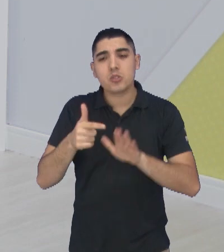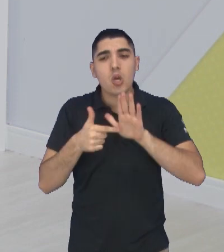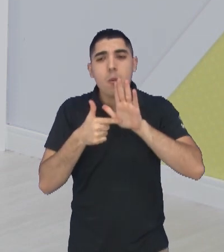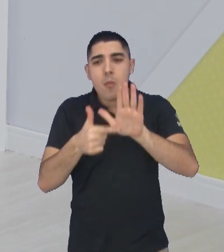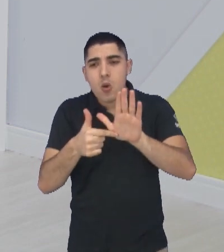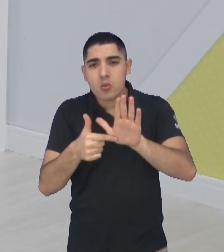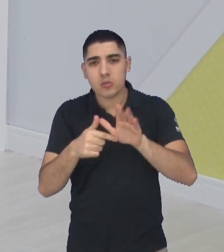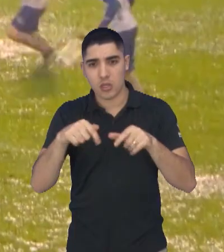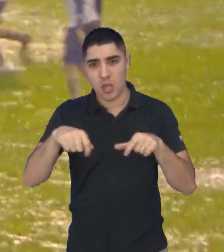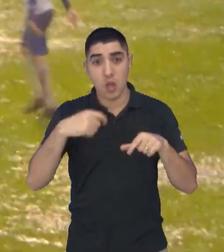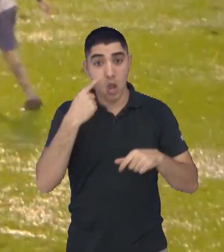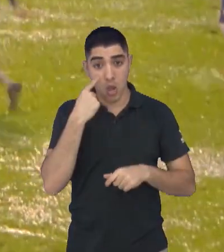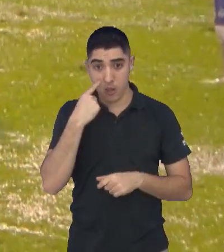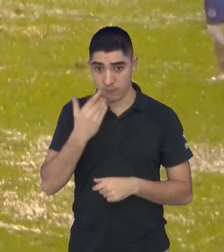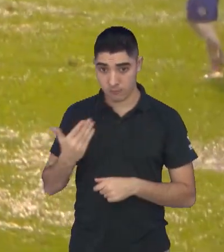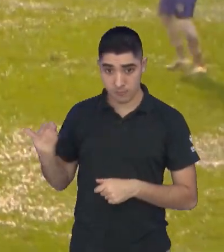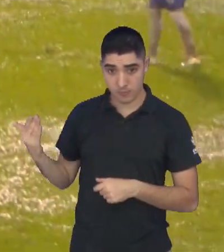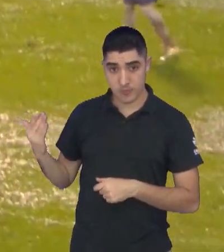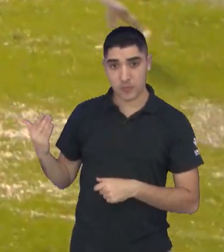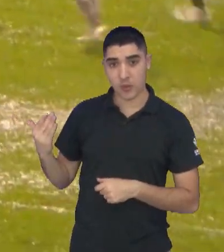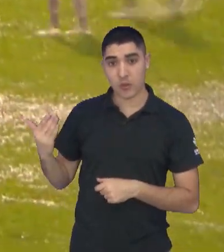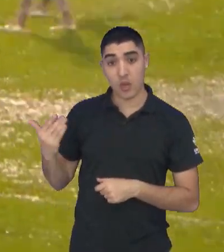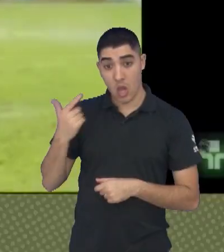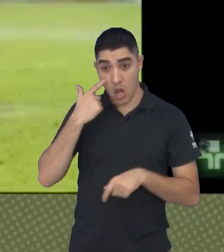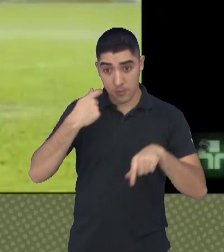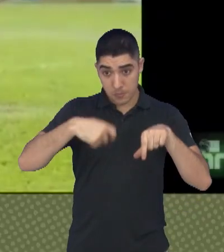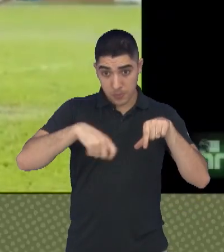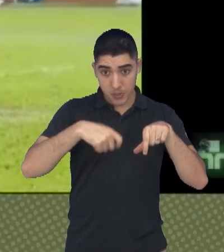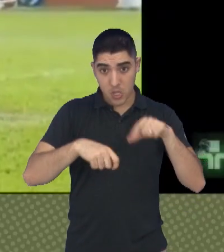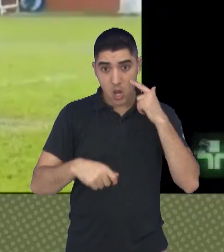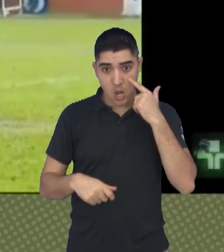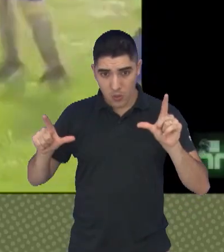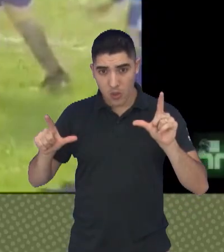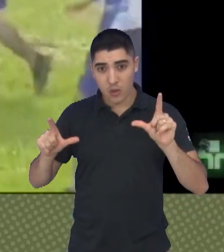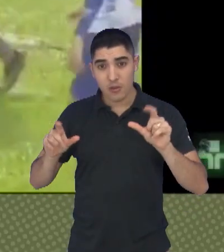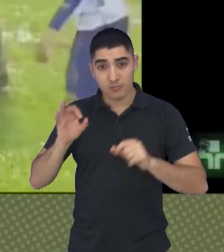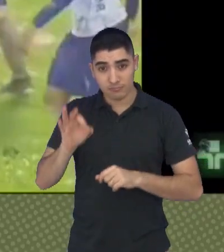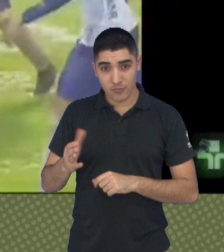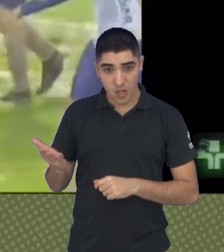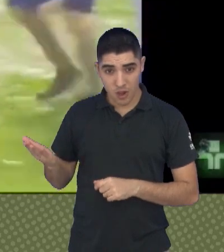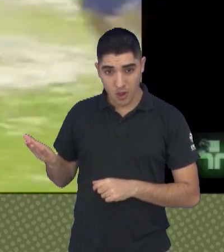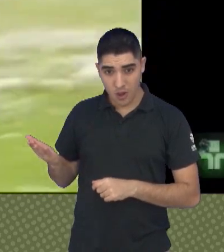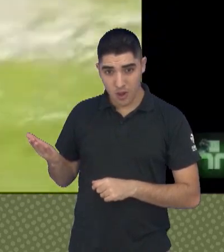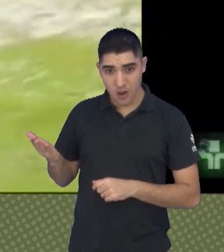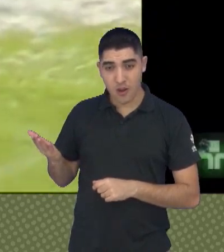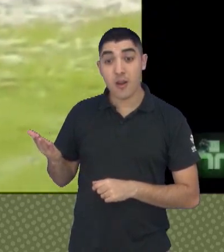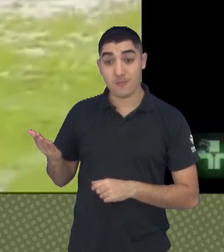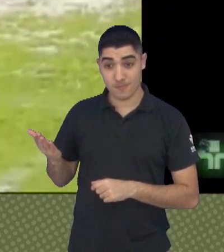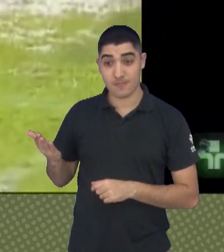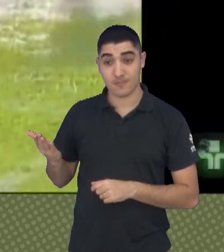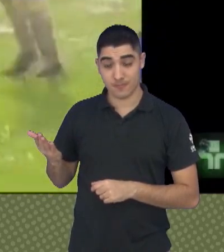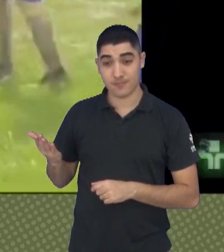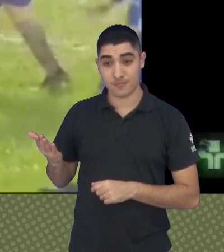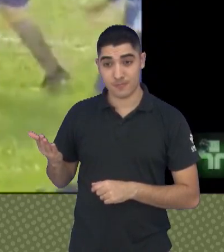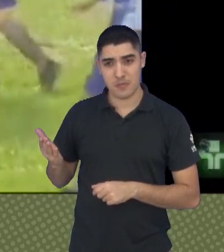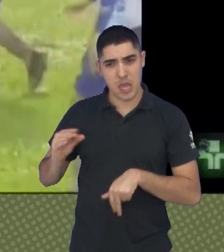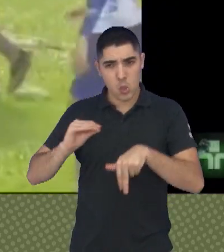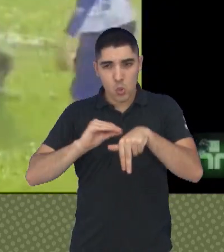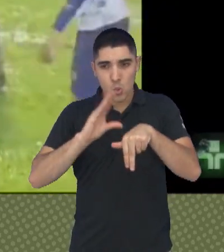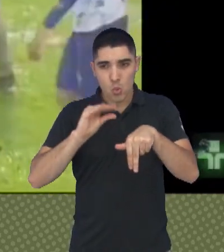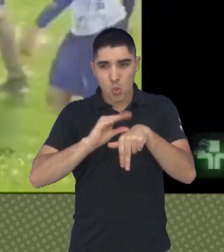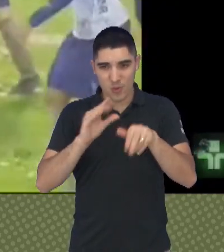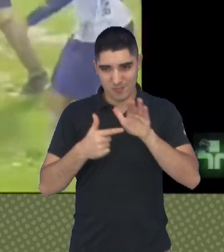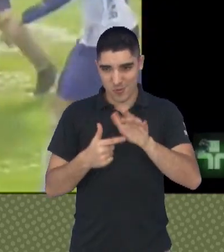mais detalhe no lance do pênalti, o lance que decidiu o jogo. A gente vai ver o lance mais aproximado, imagem da TV Cultura, ó. Brunão, olhando